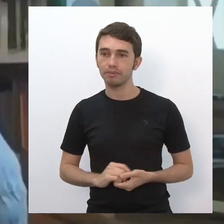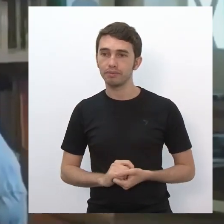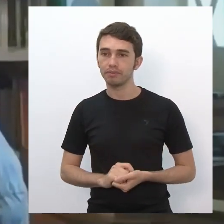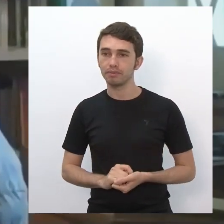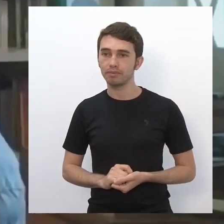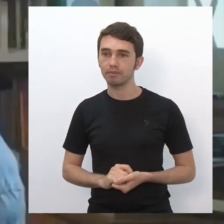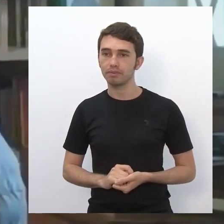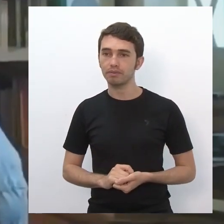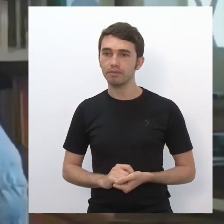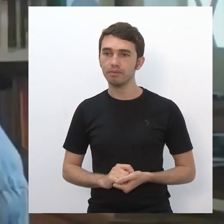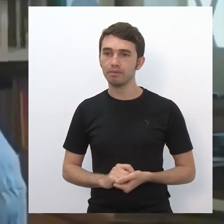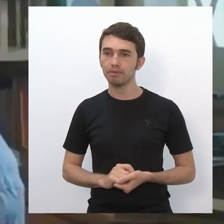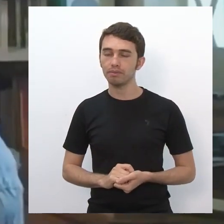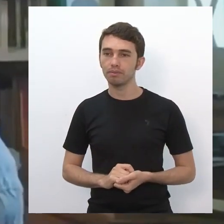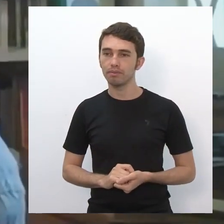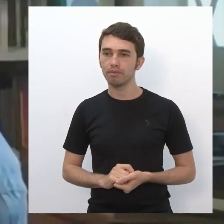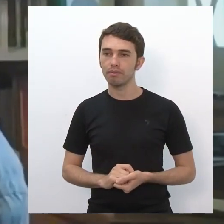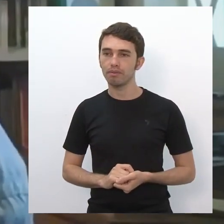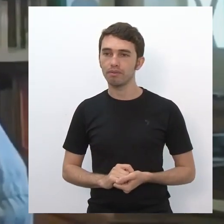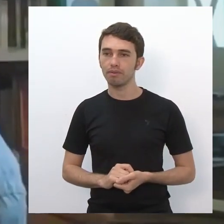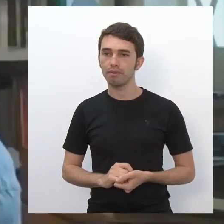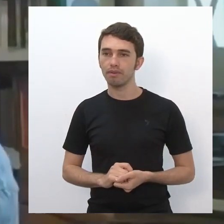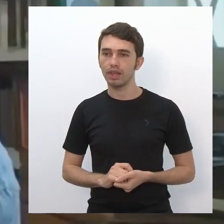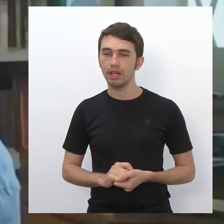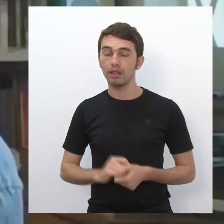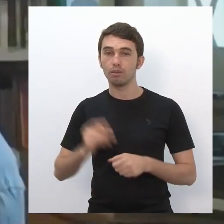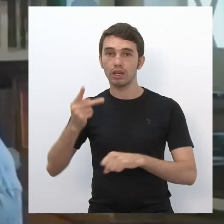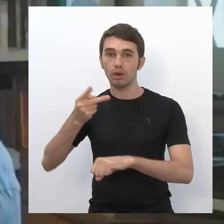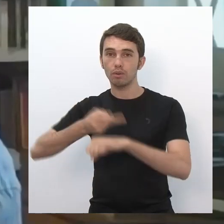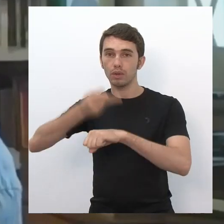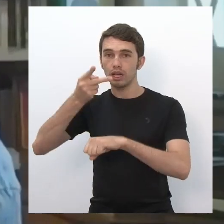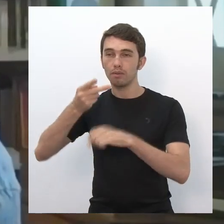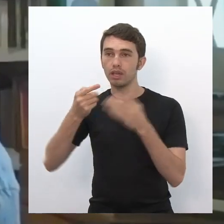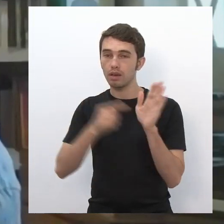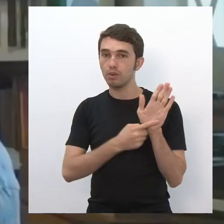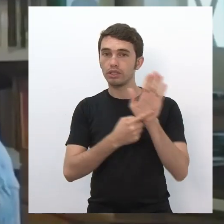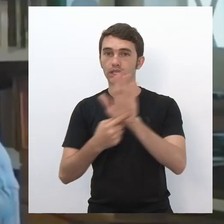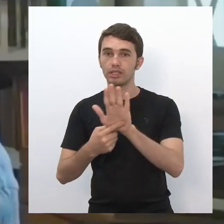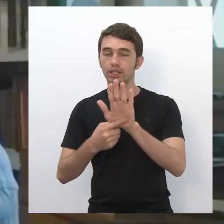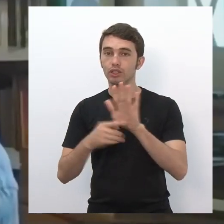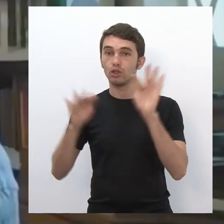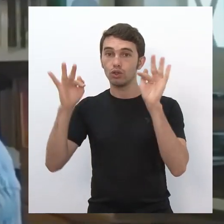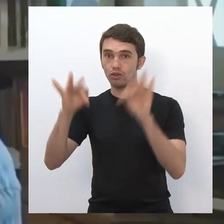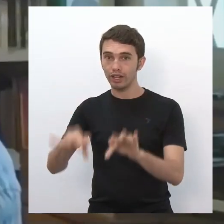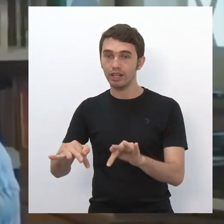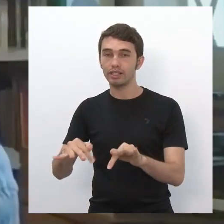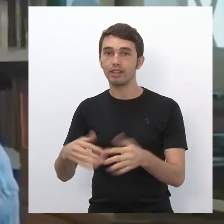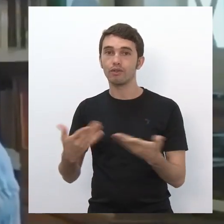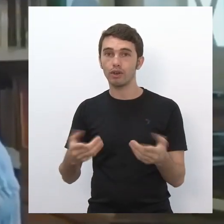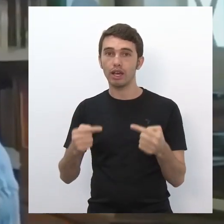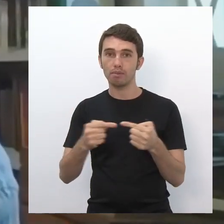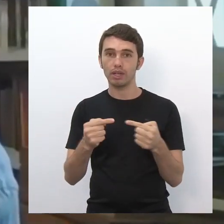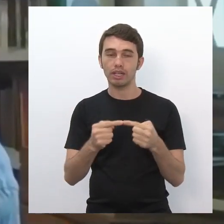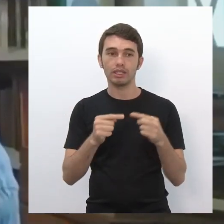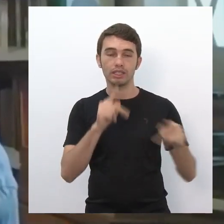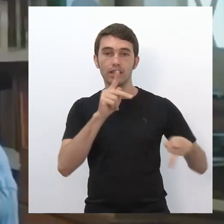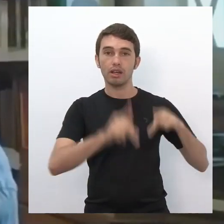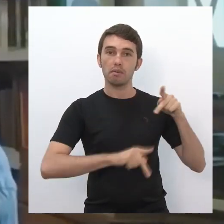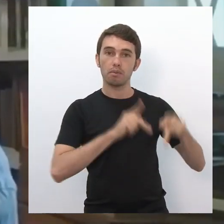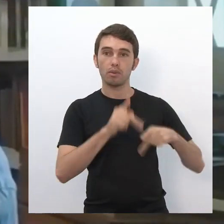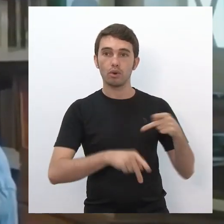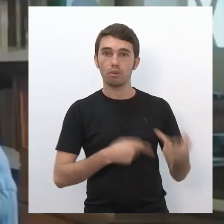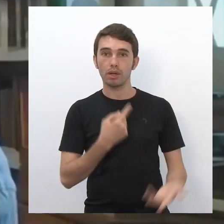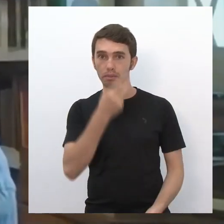a outorga do prêmio e a apresentação dos finalistas foi feita numa sessão pública com a presença de quase